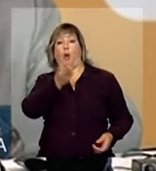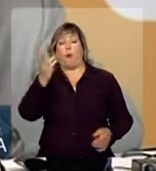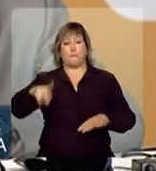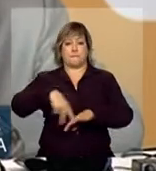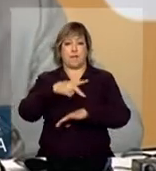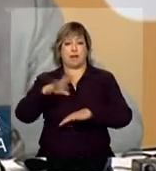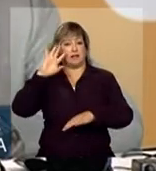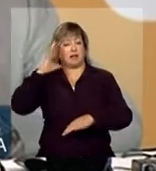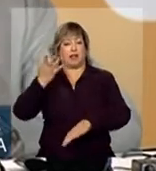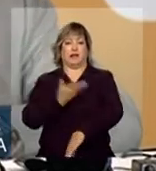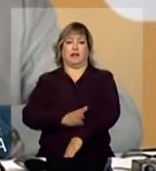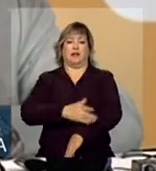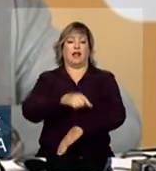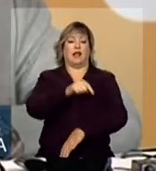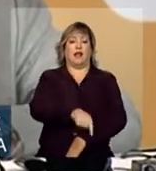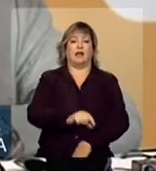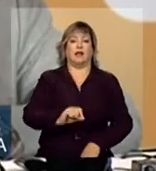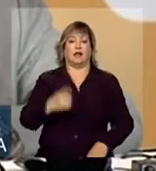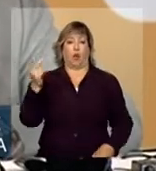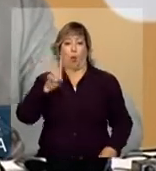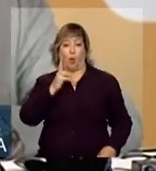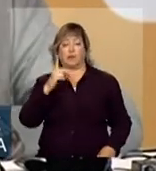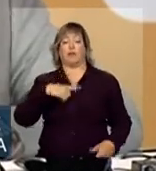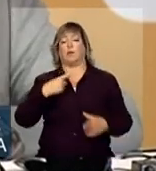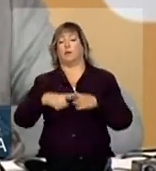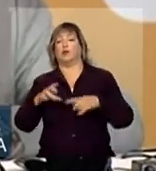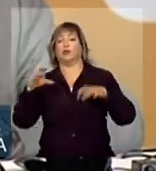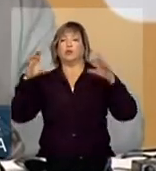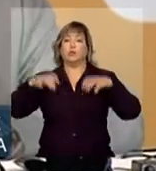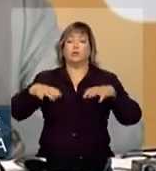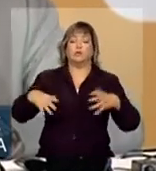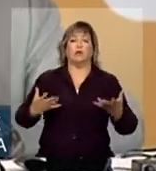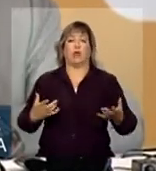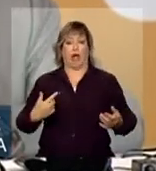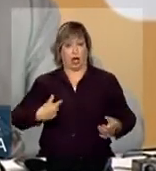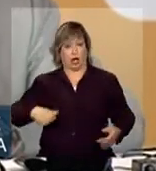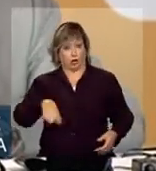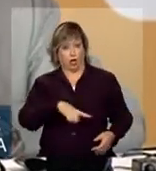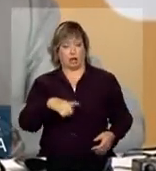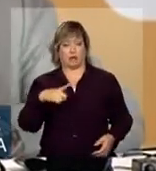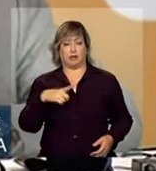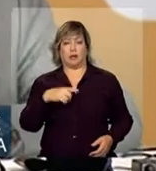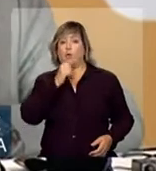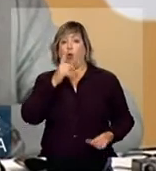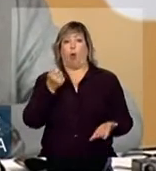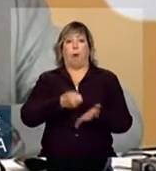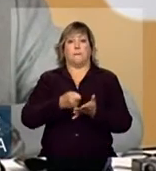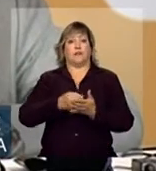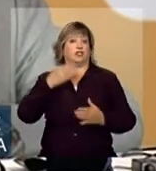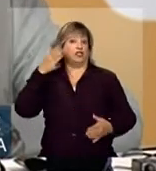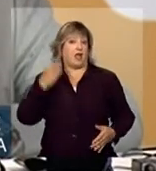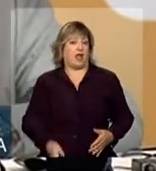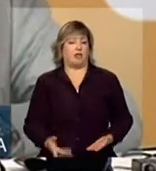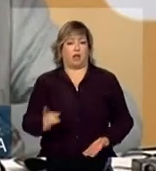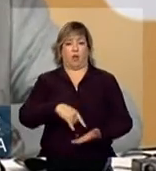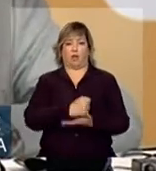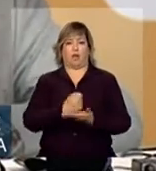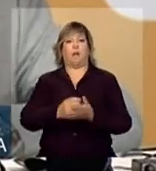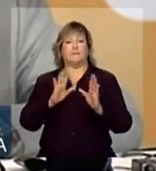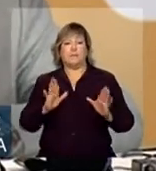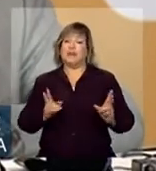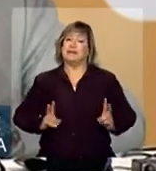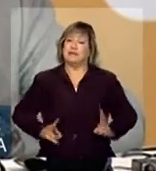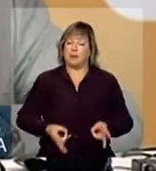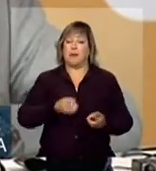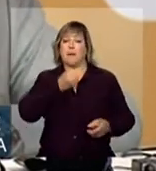o Uruguai, quando teve problema com a chuva, e que nós temos que, não é uma obrigação direta, digamos assim, contratual, mas sempre é